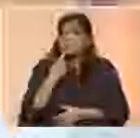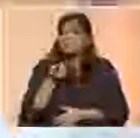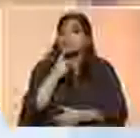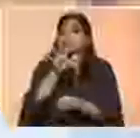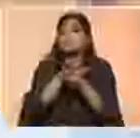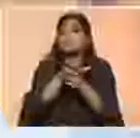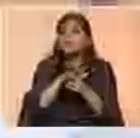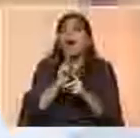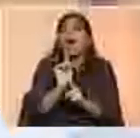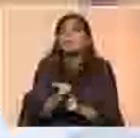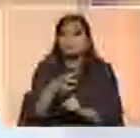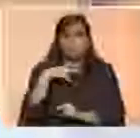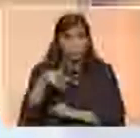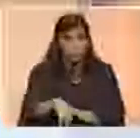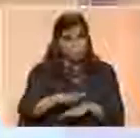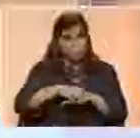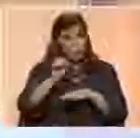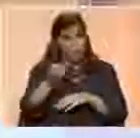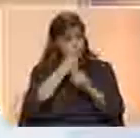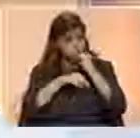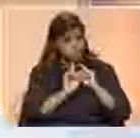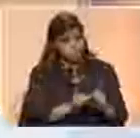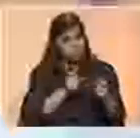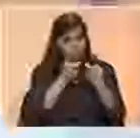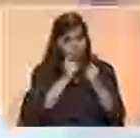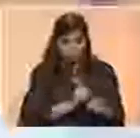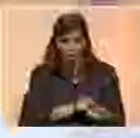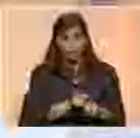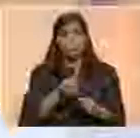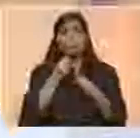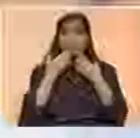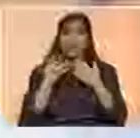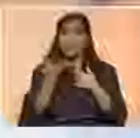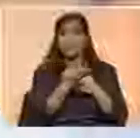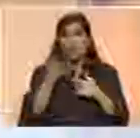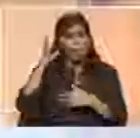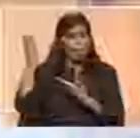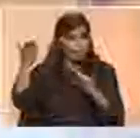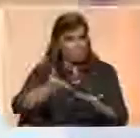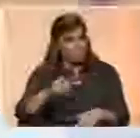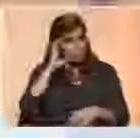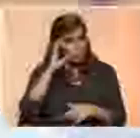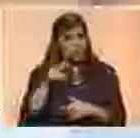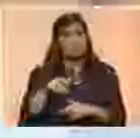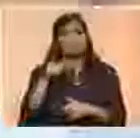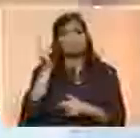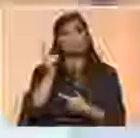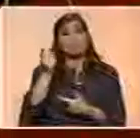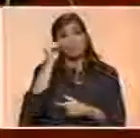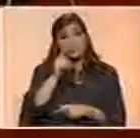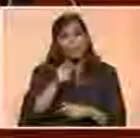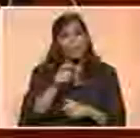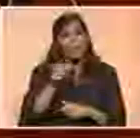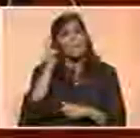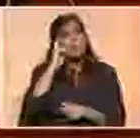em Portugal em relação ao uso desta dieta. Muito obrigada aos meus quatro convidados desta tarde. Conceição Calhau, bem-vinda, é professora de Bioquímica e de Nutrição